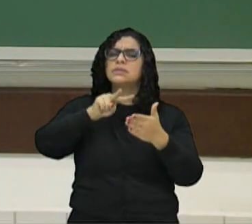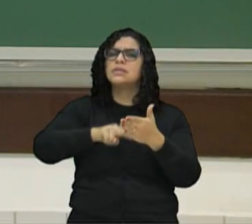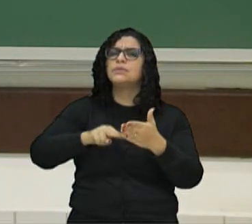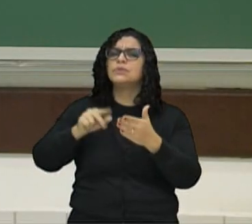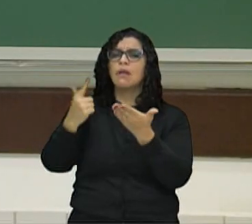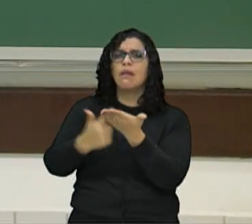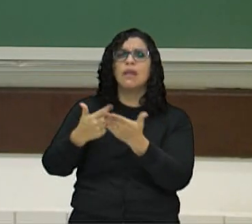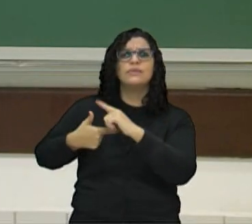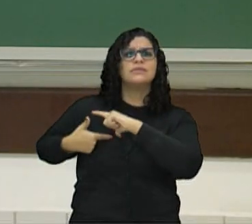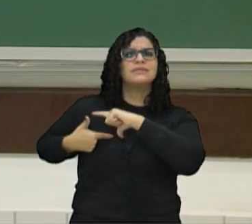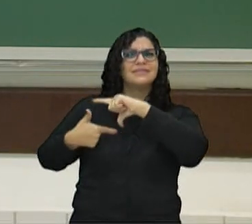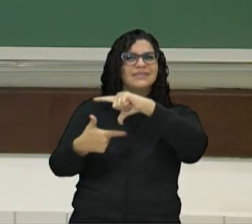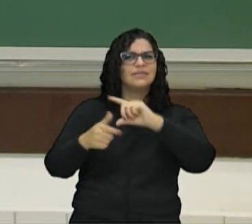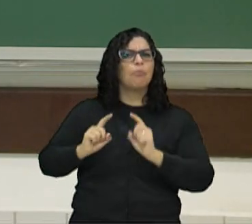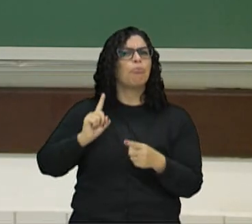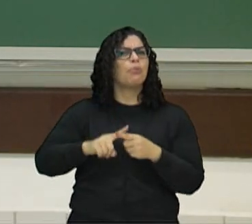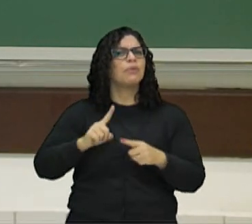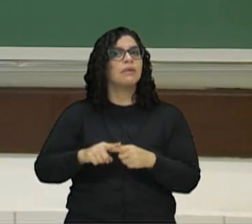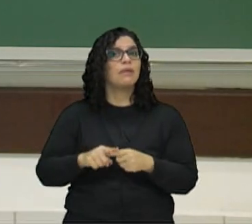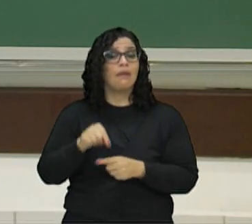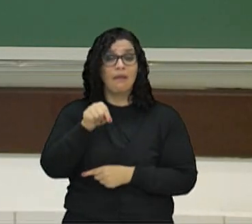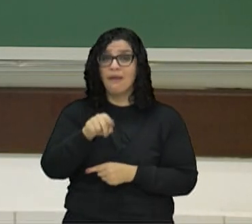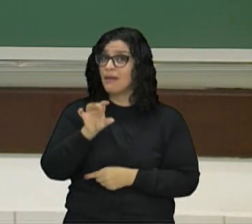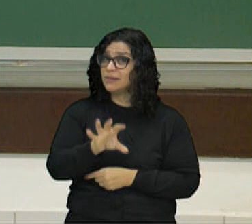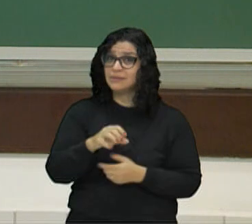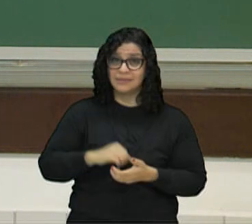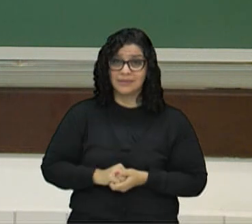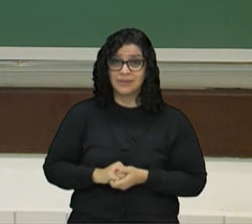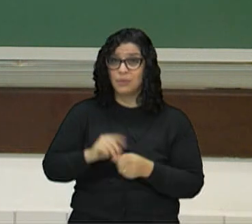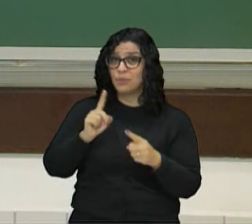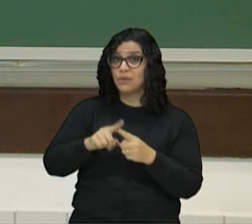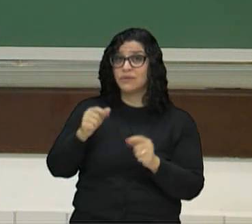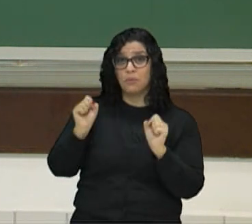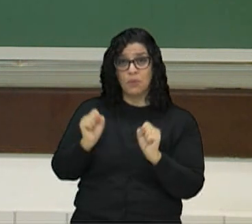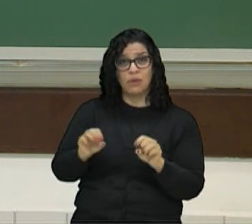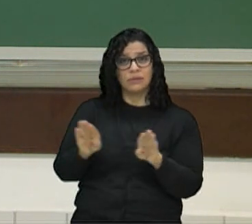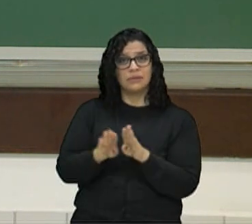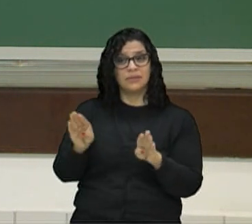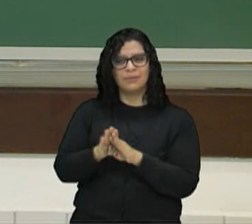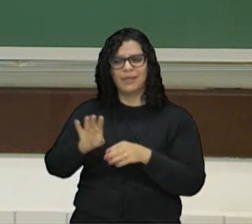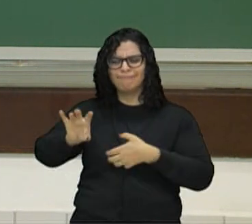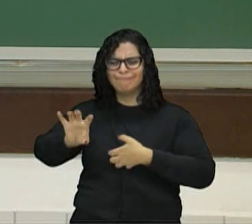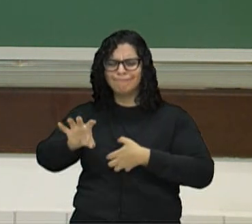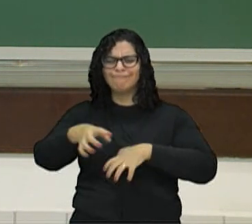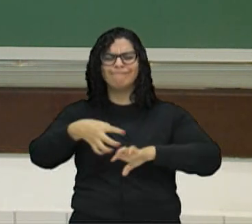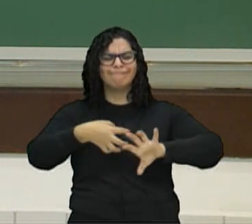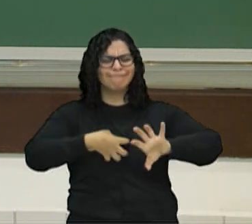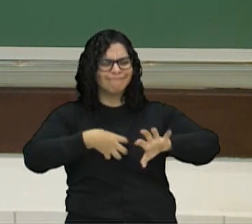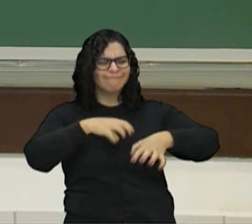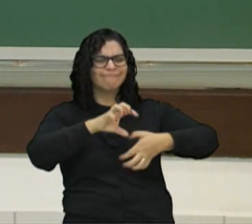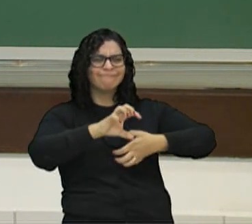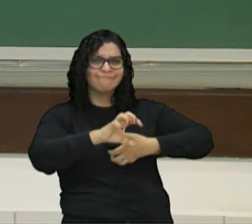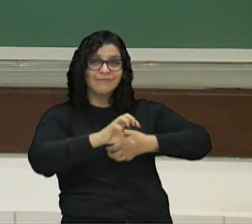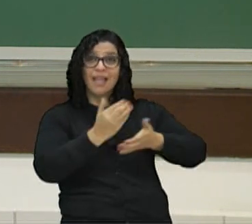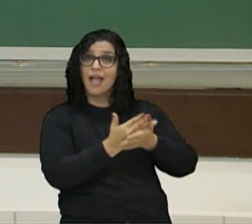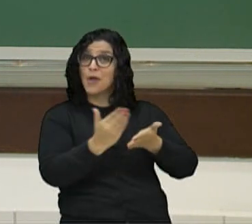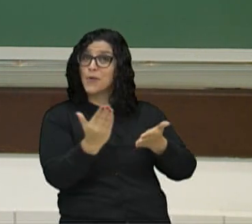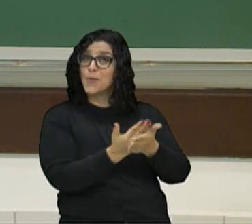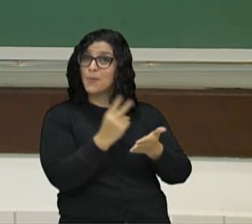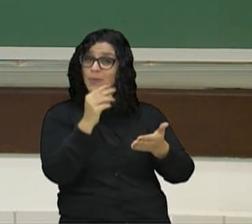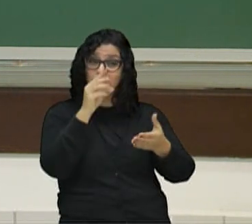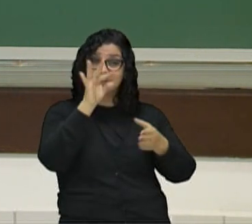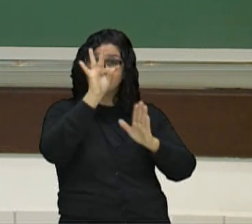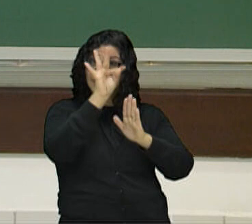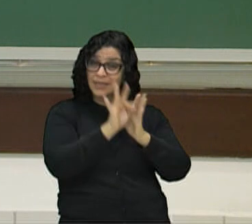por que ler os clássicos? Porque os clássicos é isso. Você pode se identificar com alguma